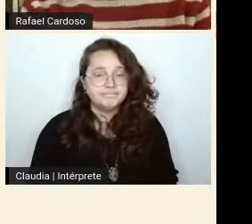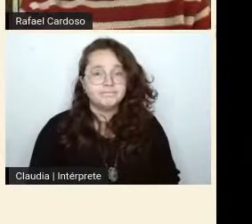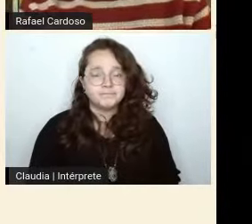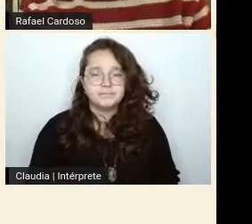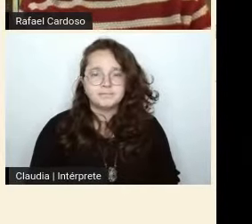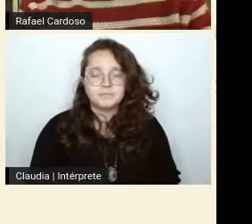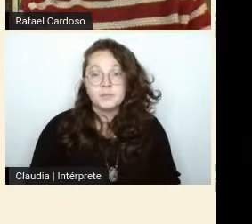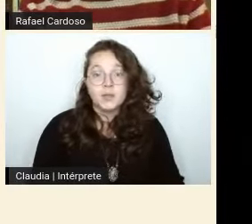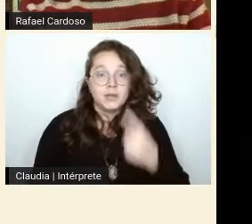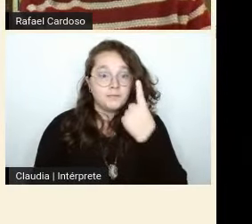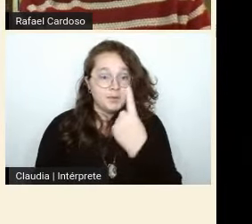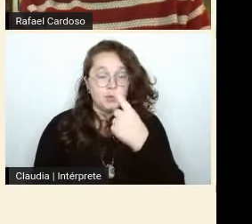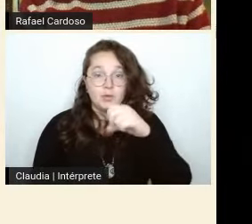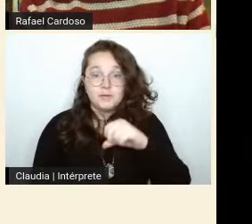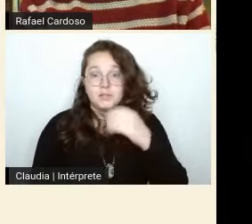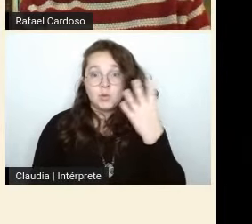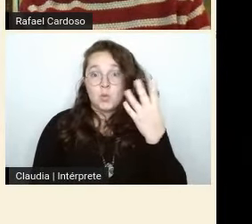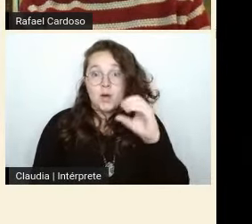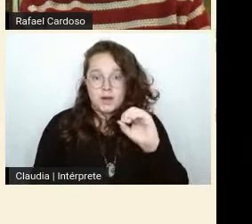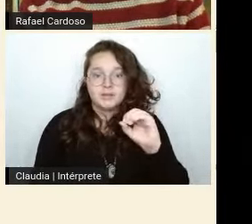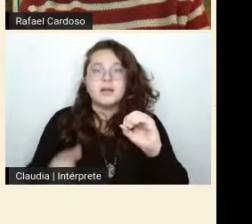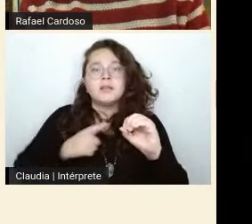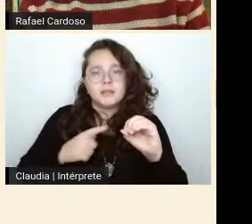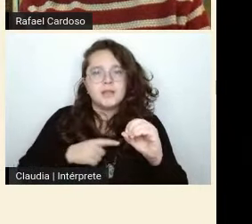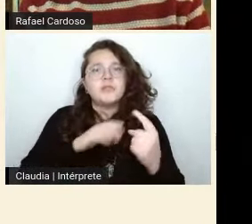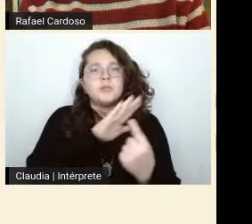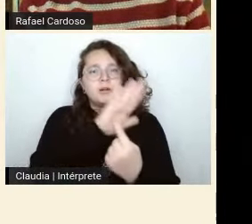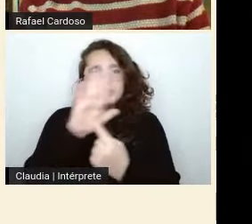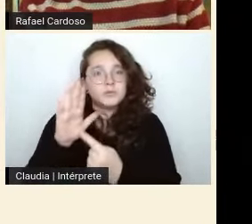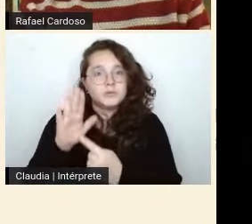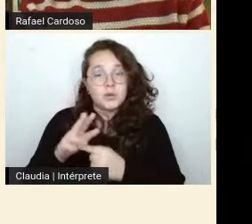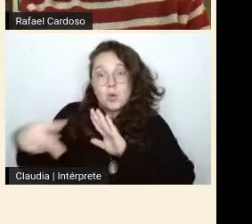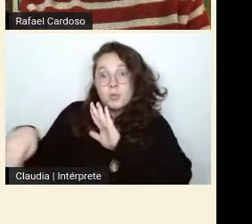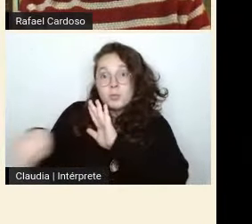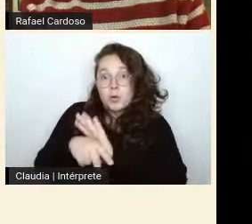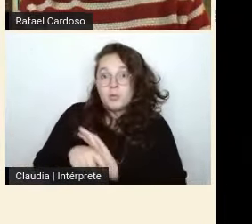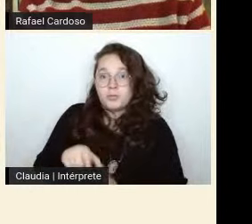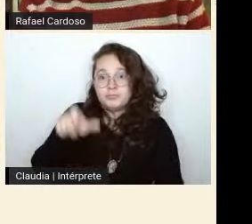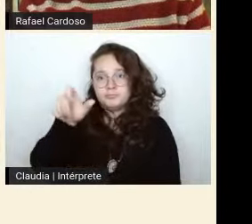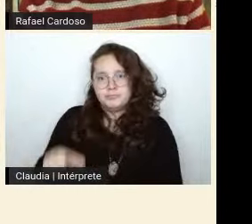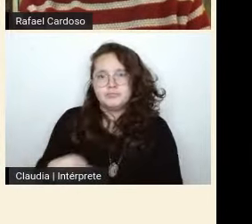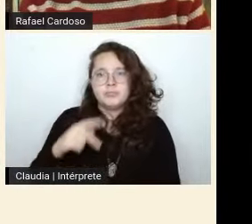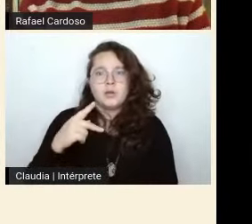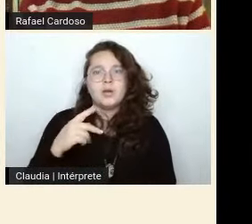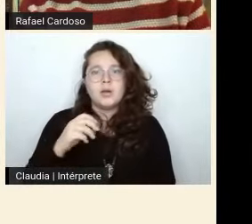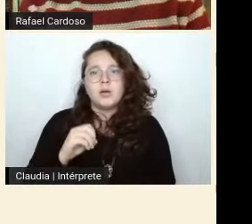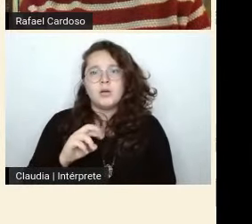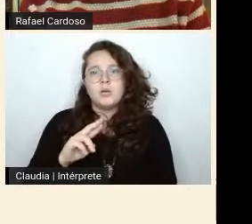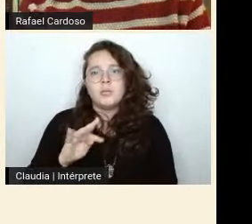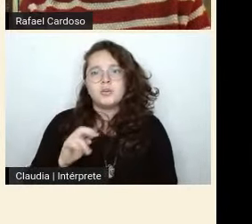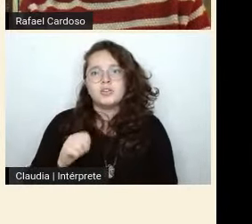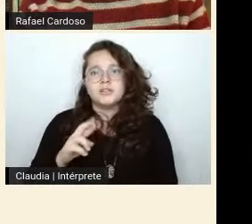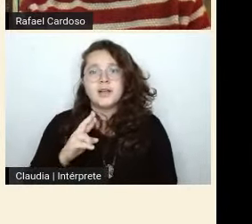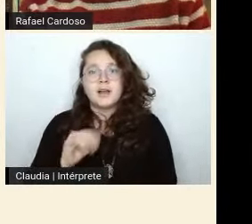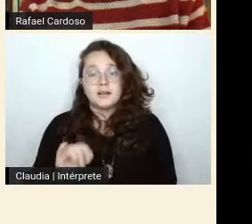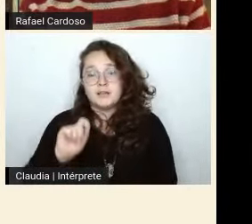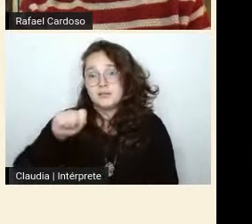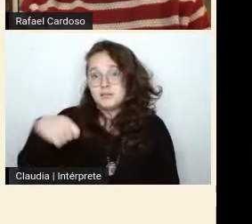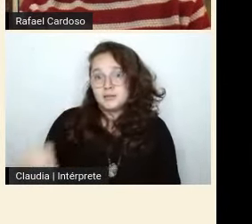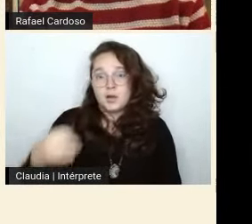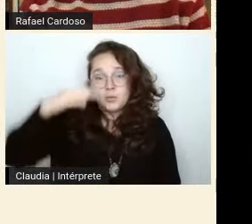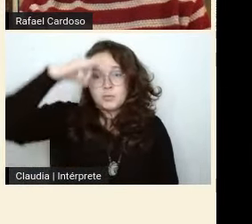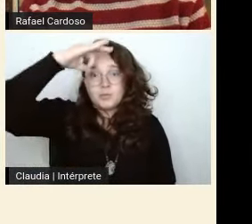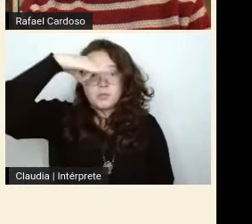Em 1940, foi realizada uma exposição individual de Cândido Portinari no Museu de Arte Moderna de Nova York, com o